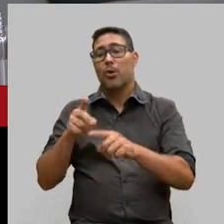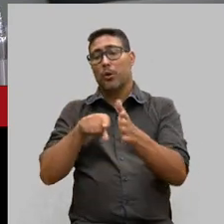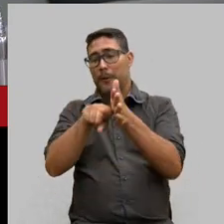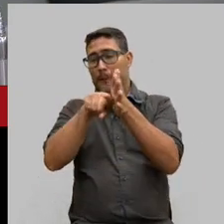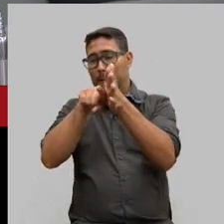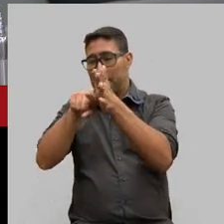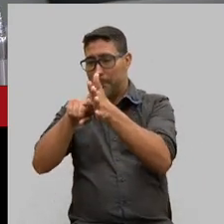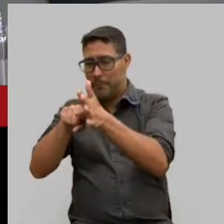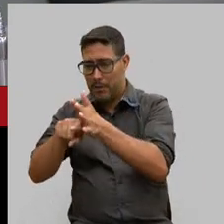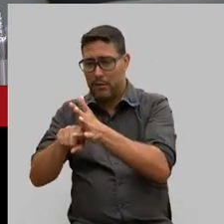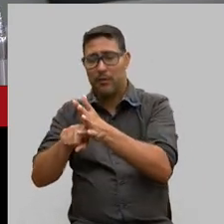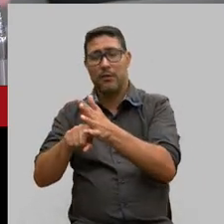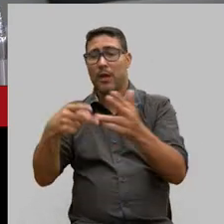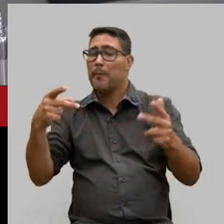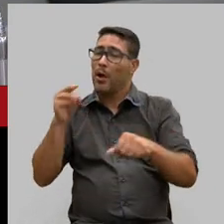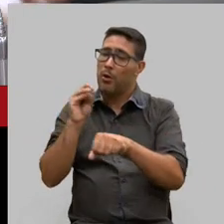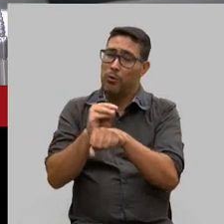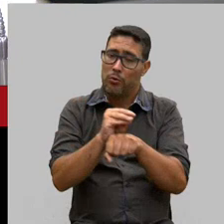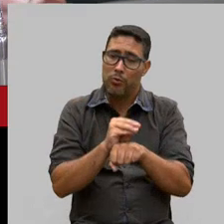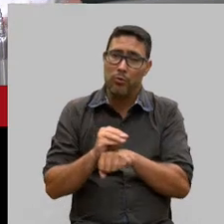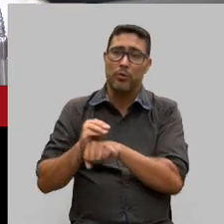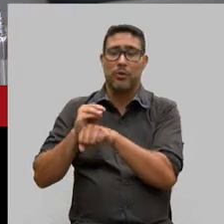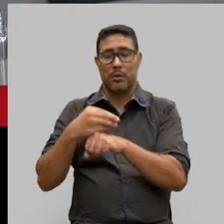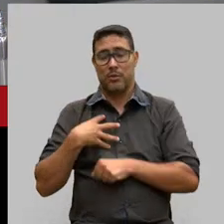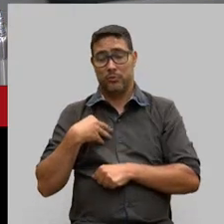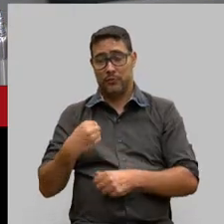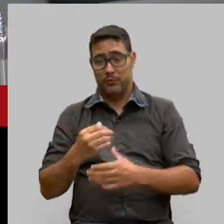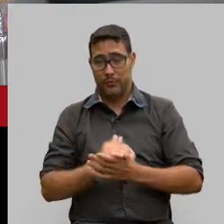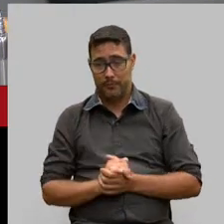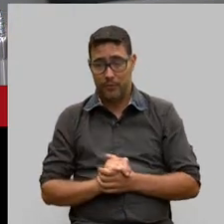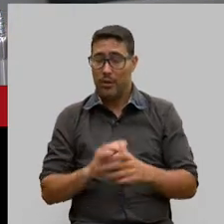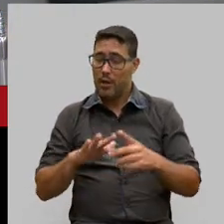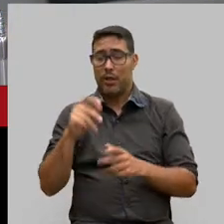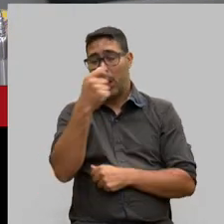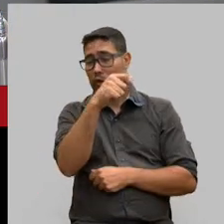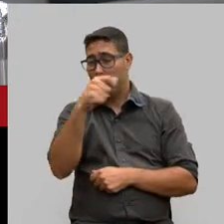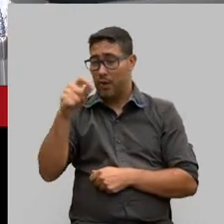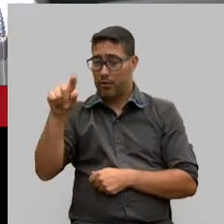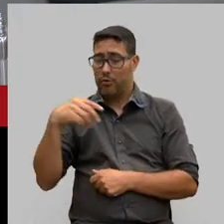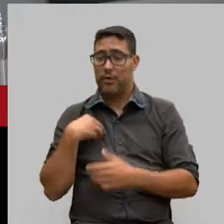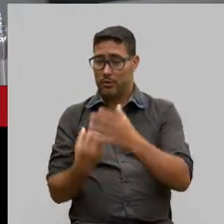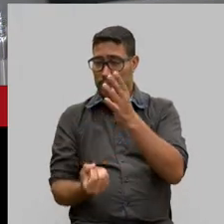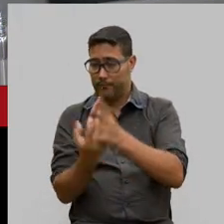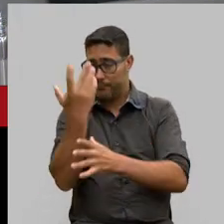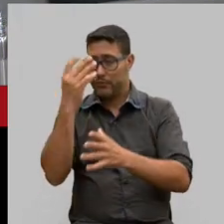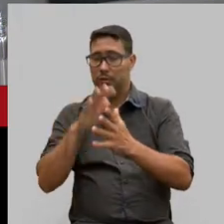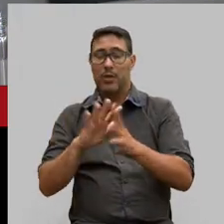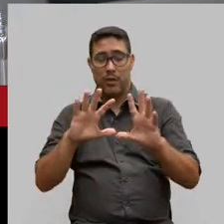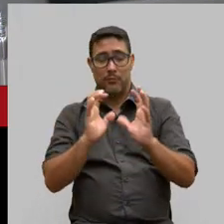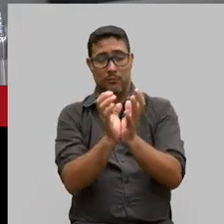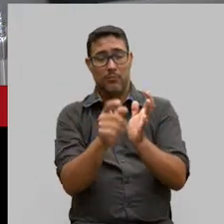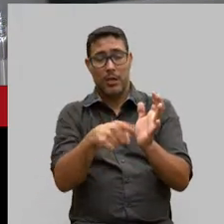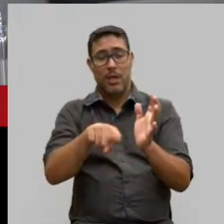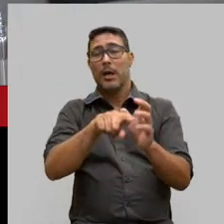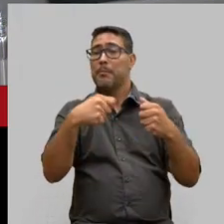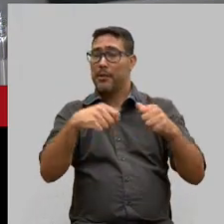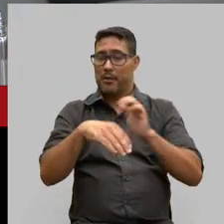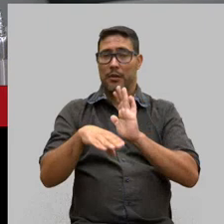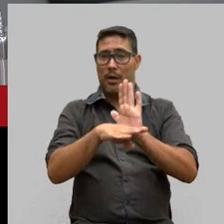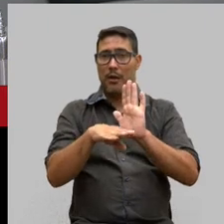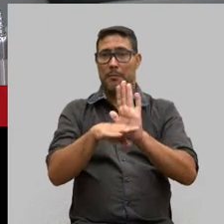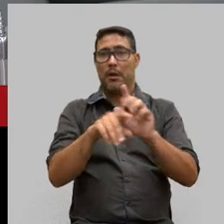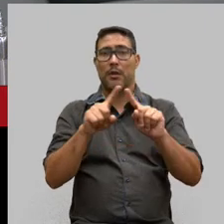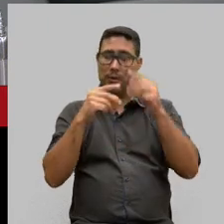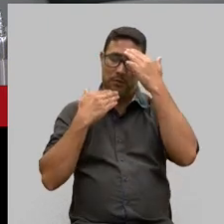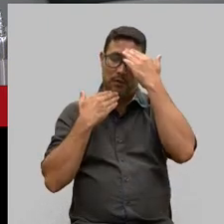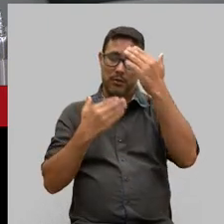dos nossos filhos então a gente essas associações que estão surgindo pequenininhas precisam de Amparo e eu agradeço a minha